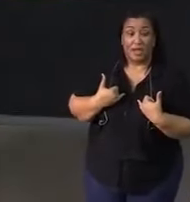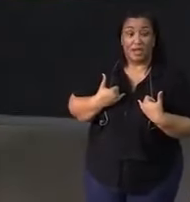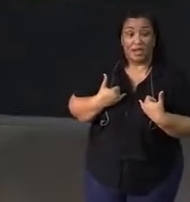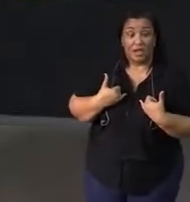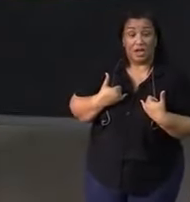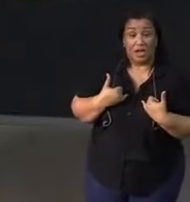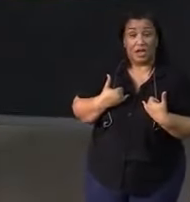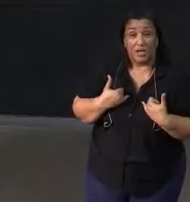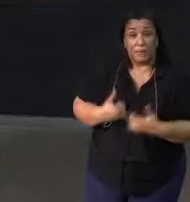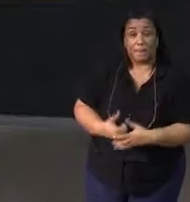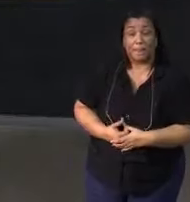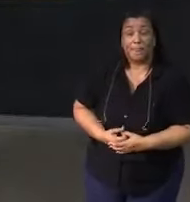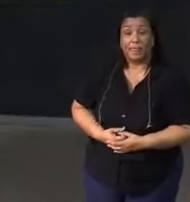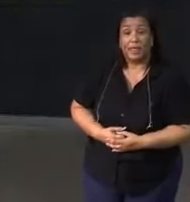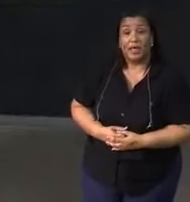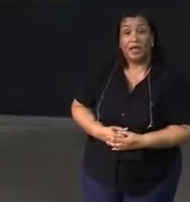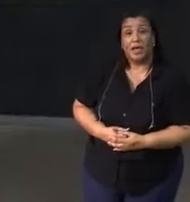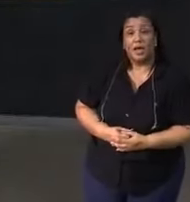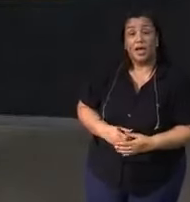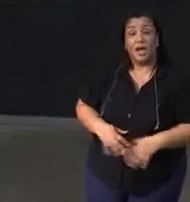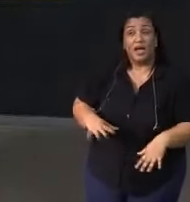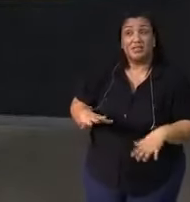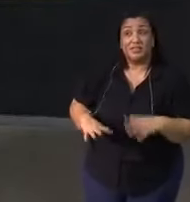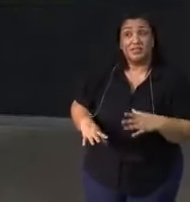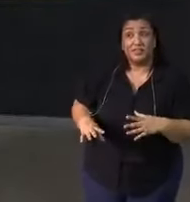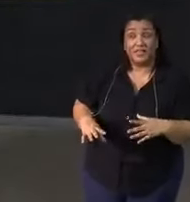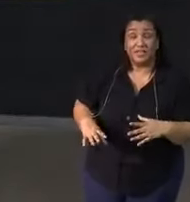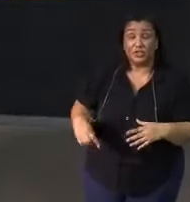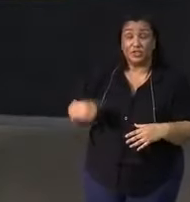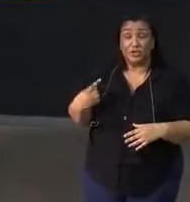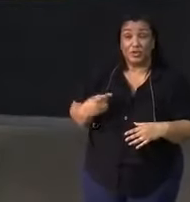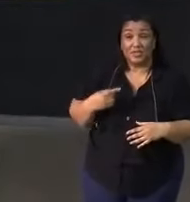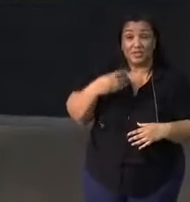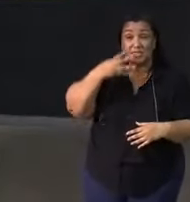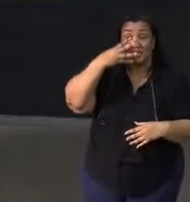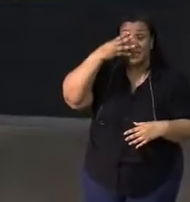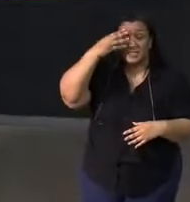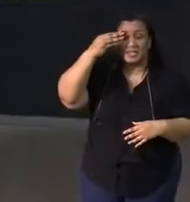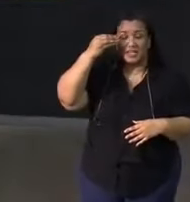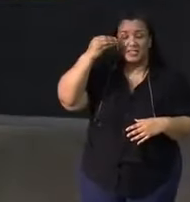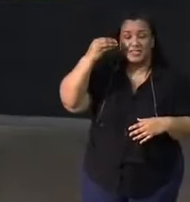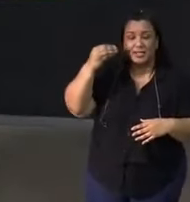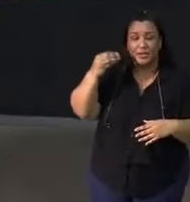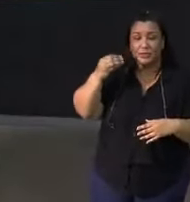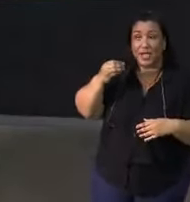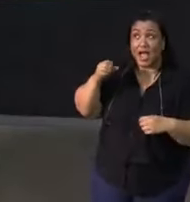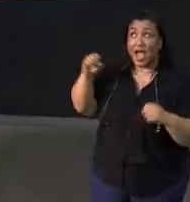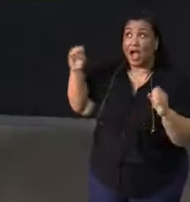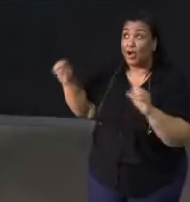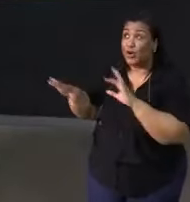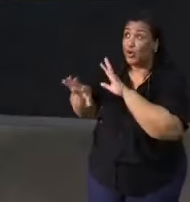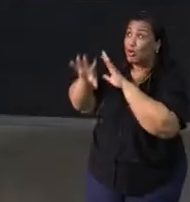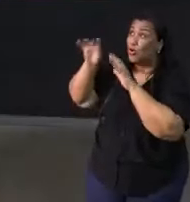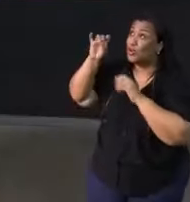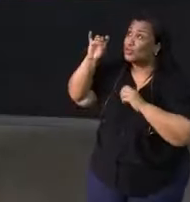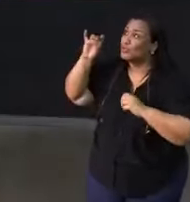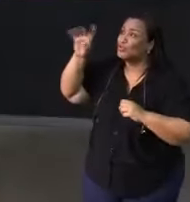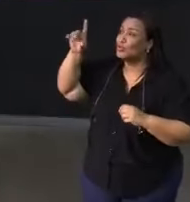de comemoração, pode ser que a gente roube um pouco da glória de Deus. Porque sem Deus nada podemos